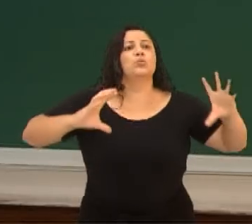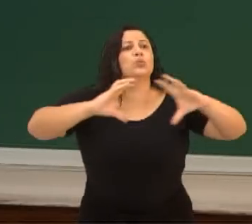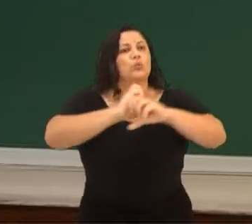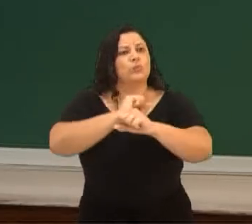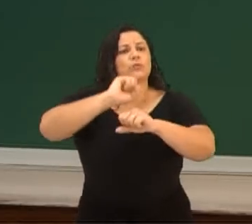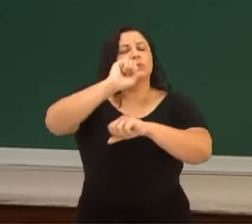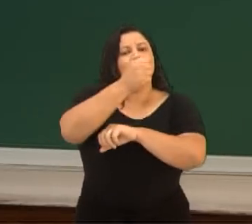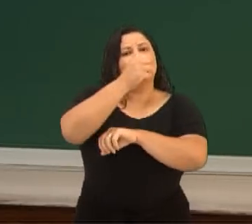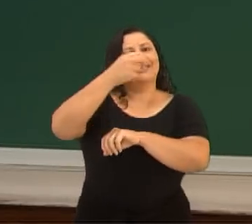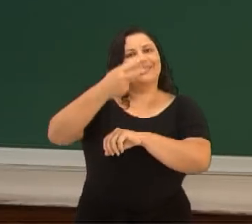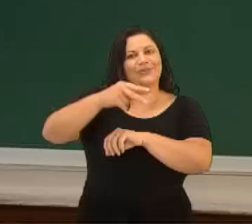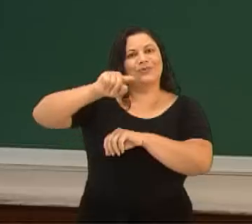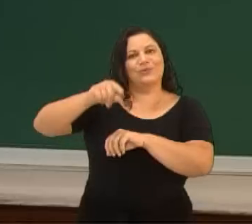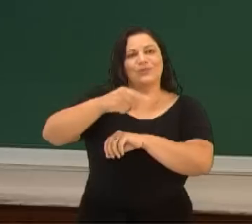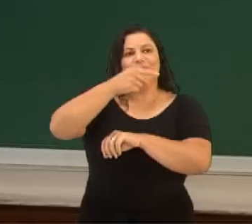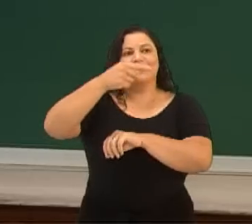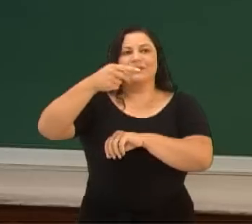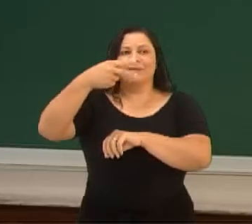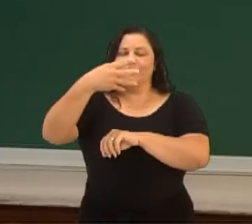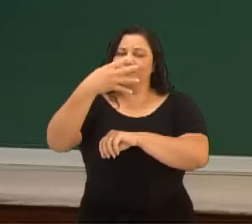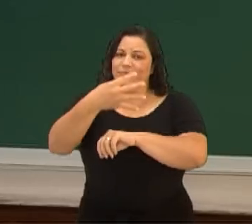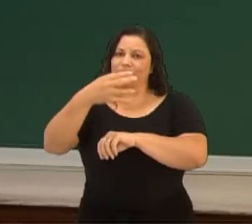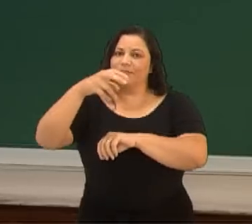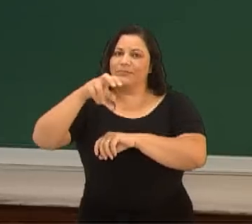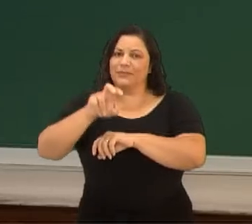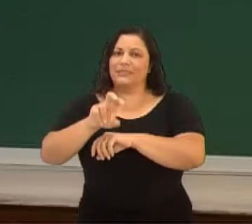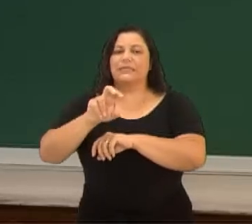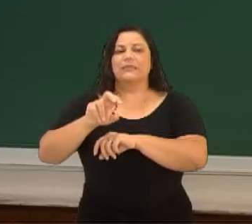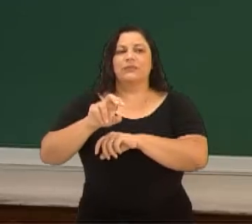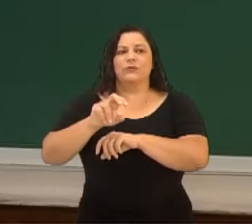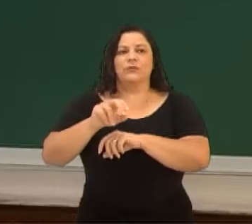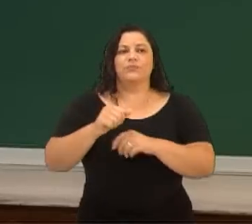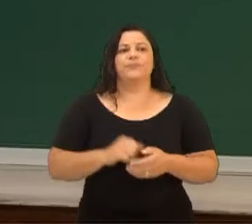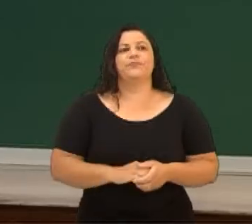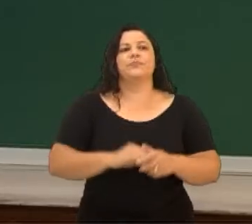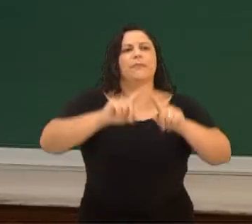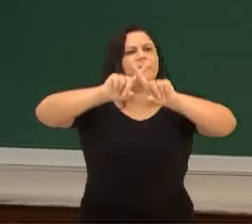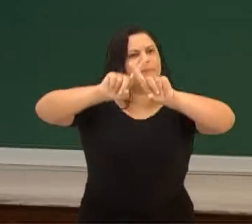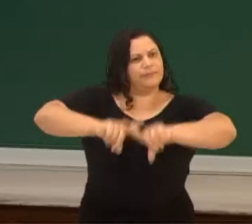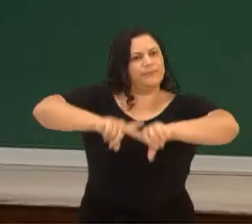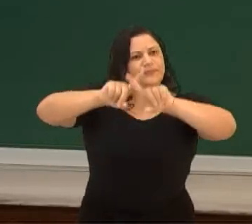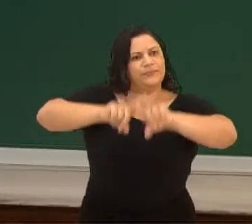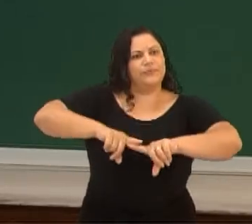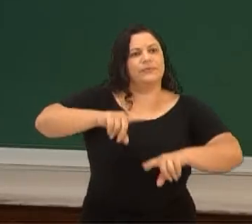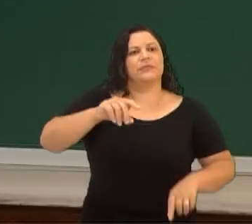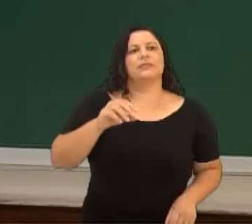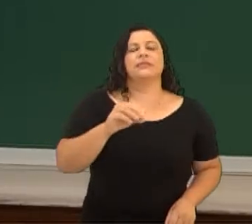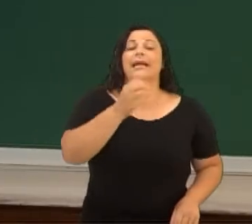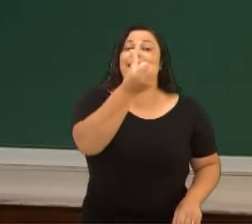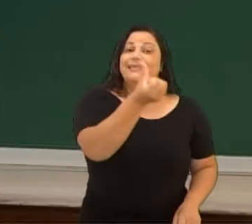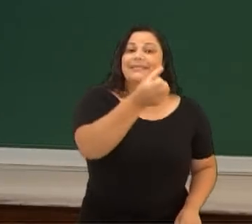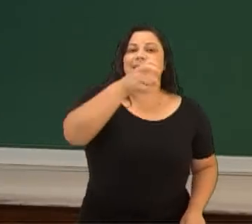82,45 metros quadrados. Multiplicando, vocês vão encontrar aquele valor ali, R$